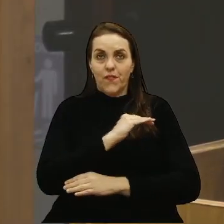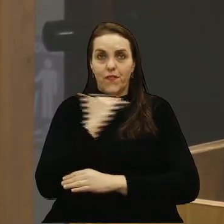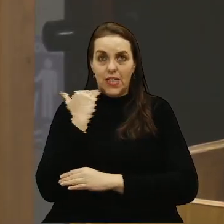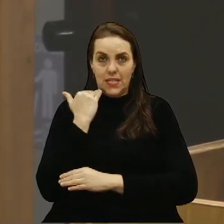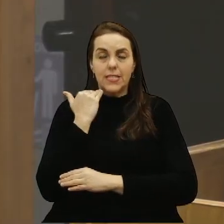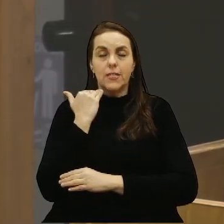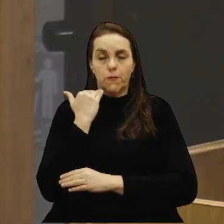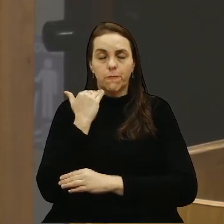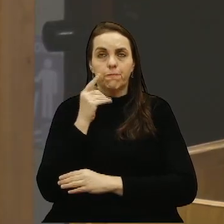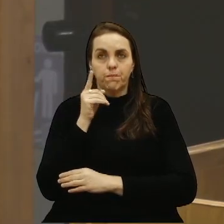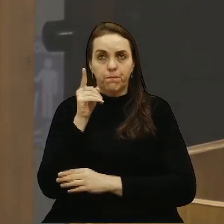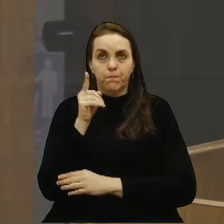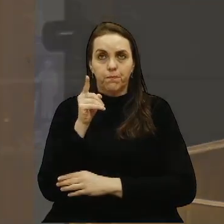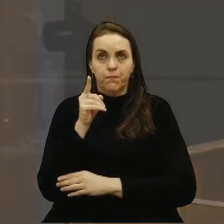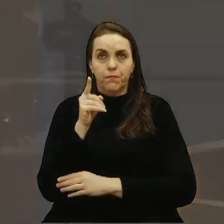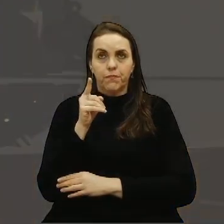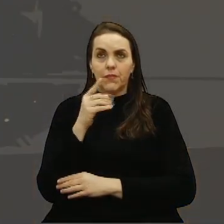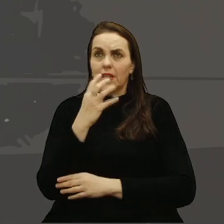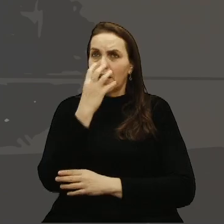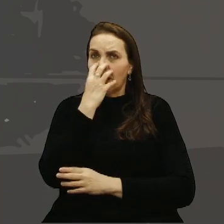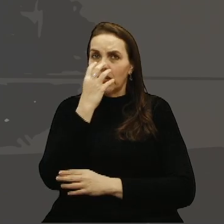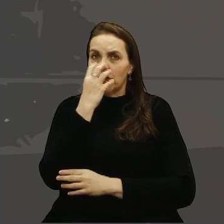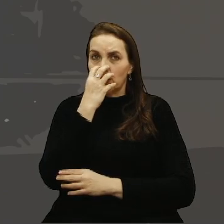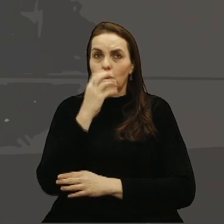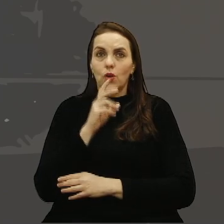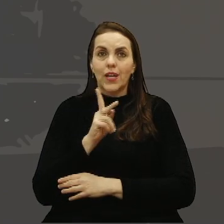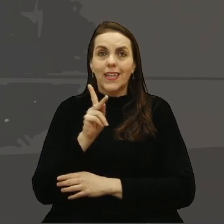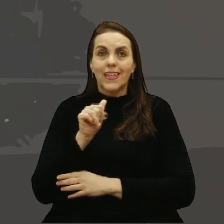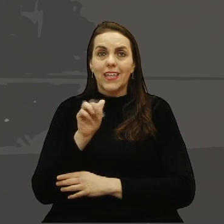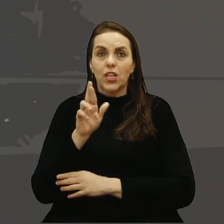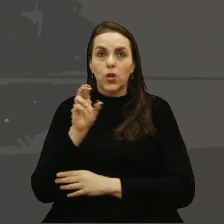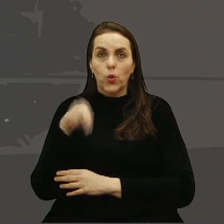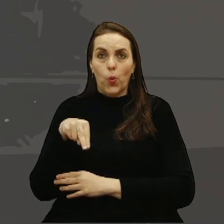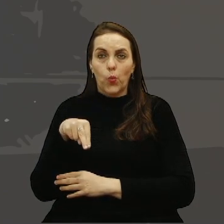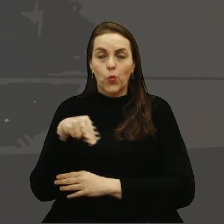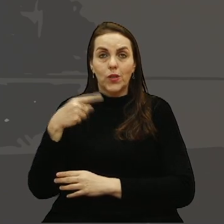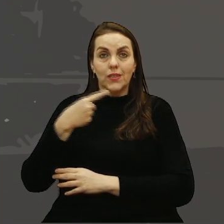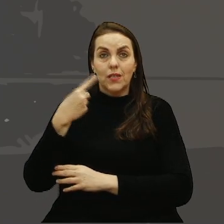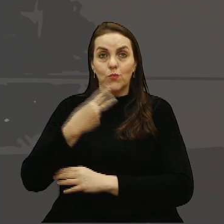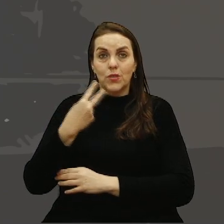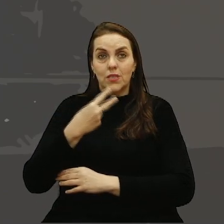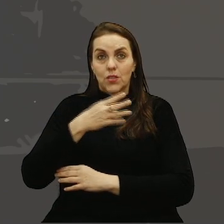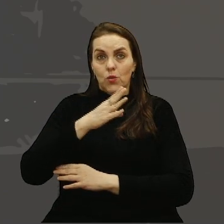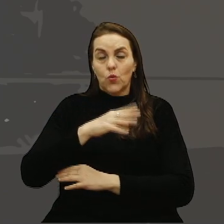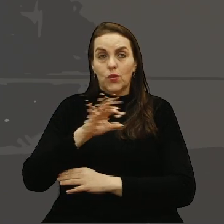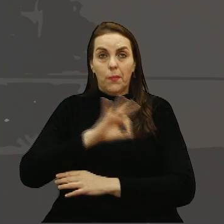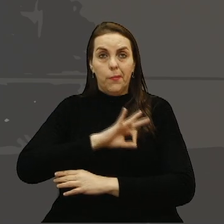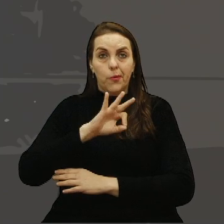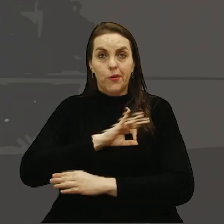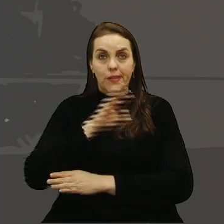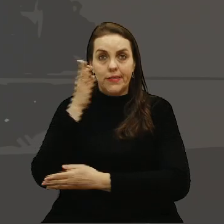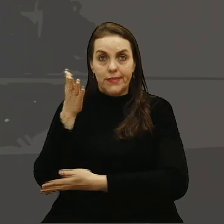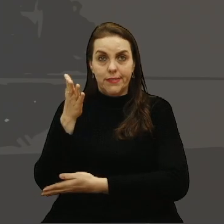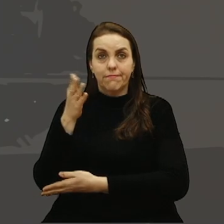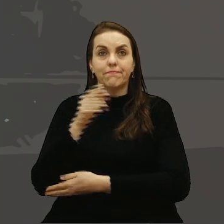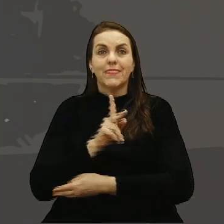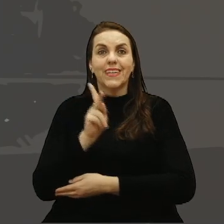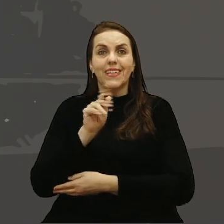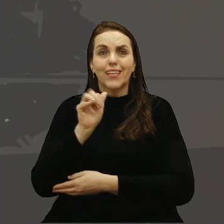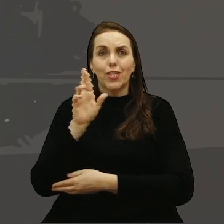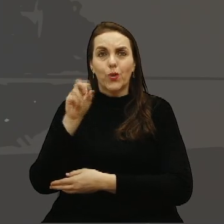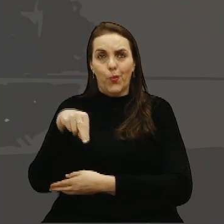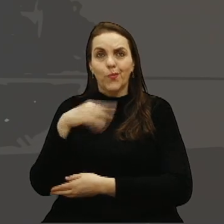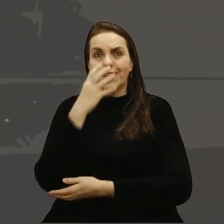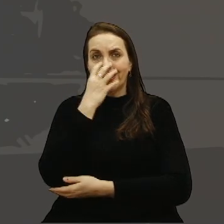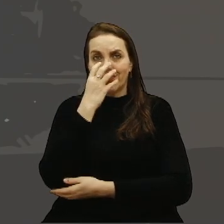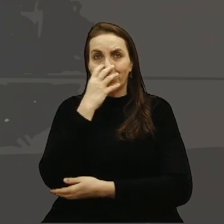colegas estão vendo na imagem, do cão Kiron, aqui do nosso glorioso 12º Batalhão de Polícia Militar. O Kiron